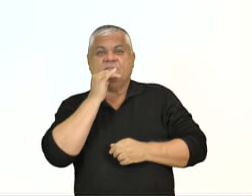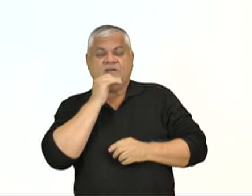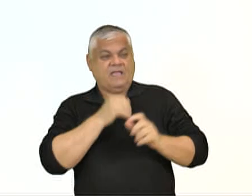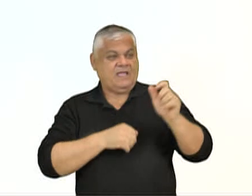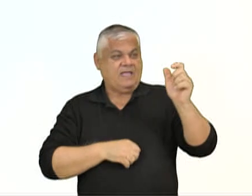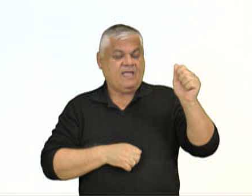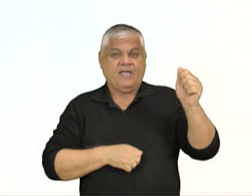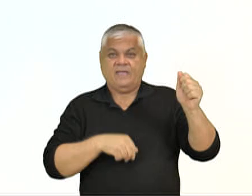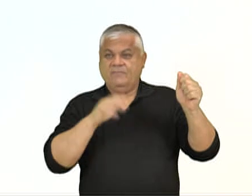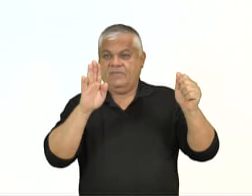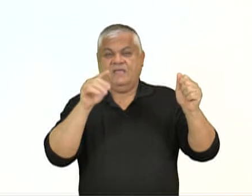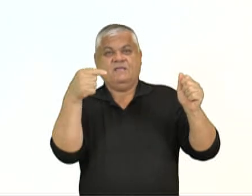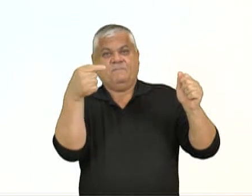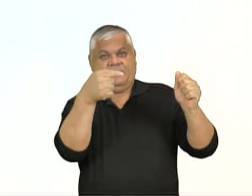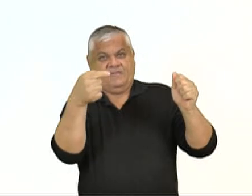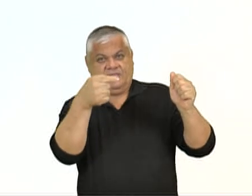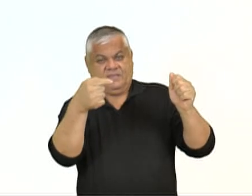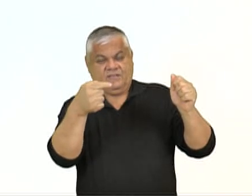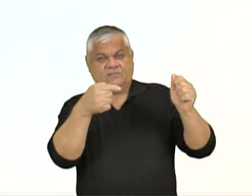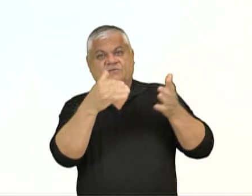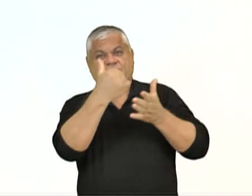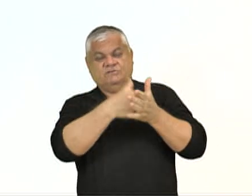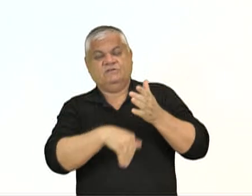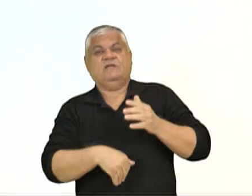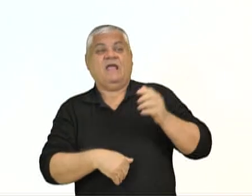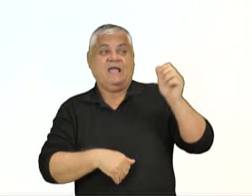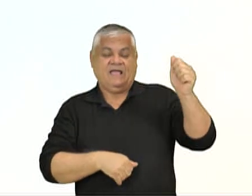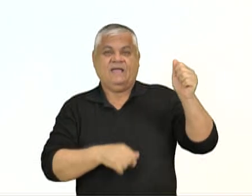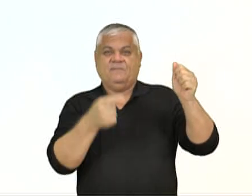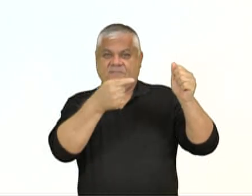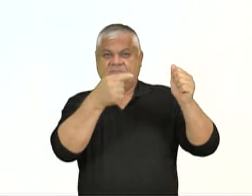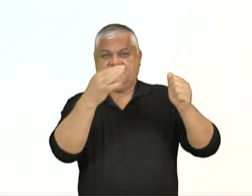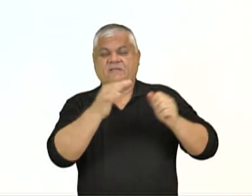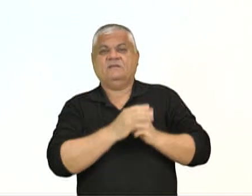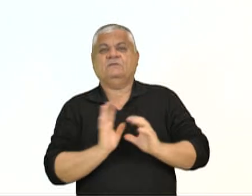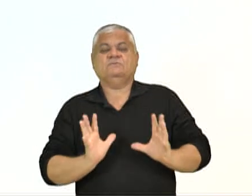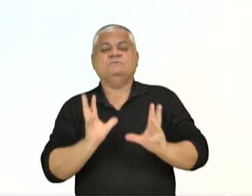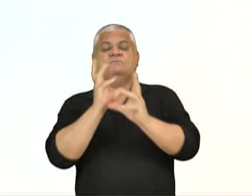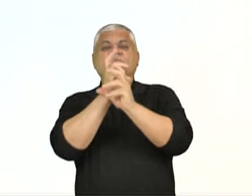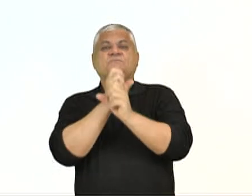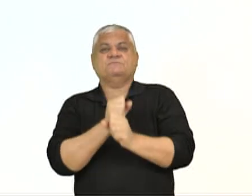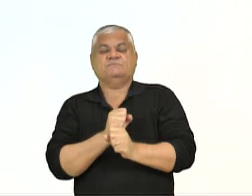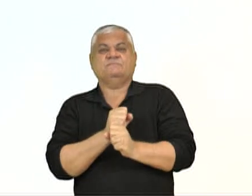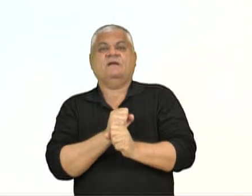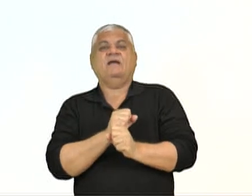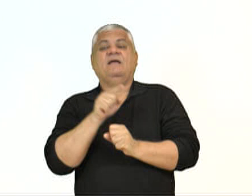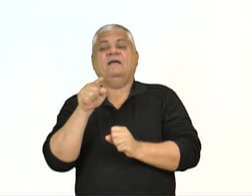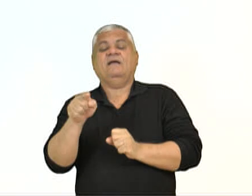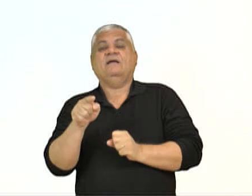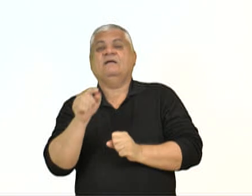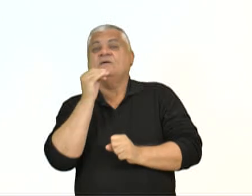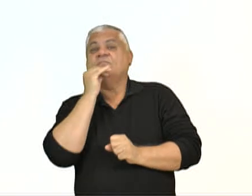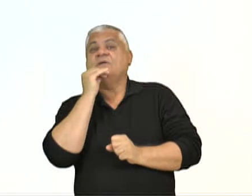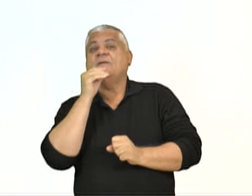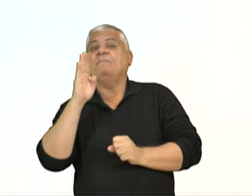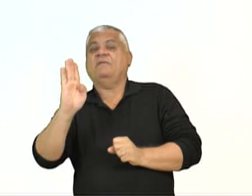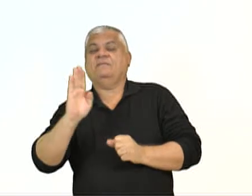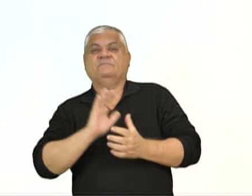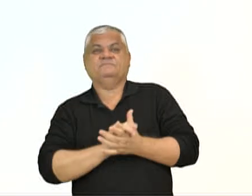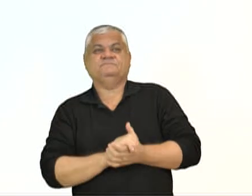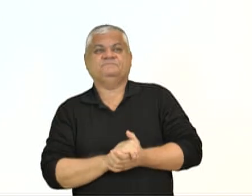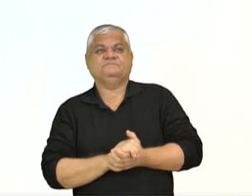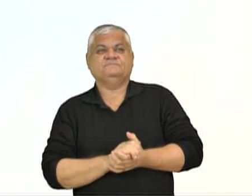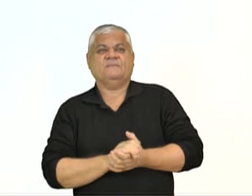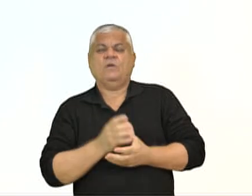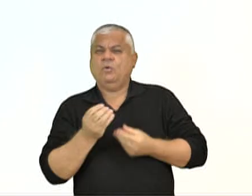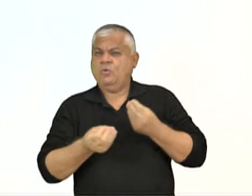B, representada por A menos B, a soma da matriz A, com a sua oposta de B,